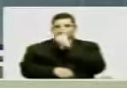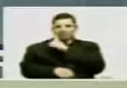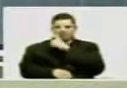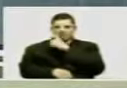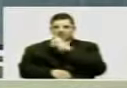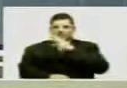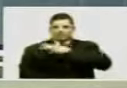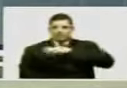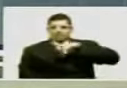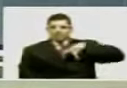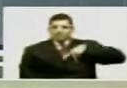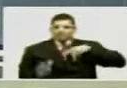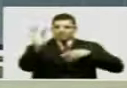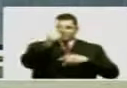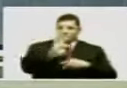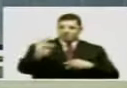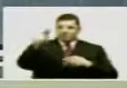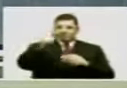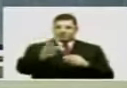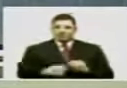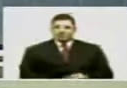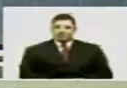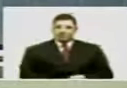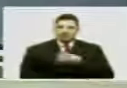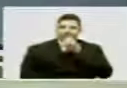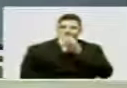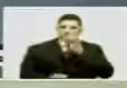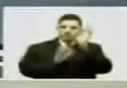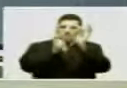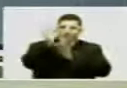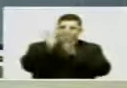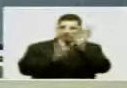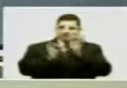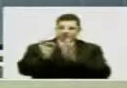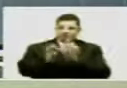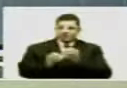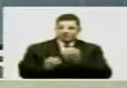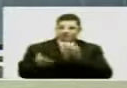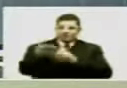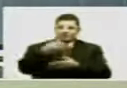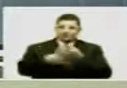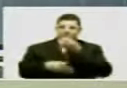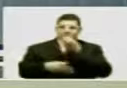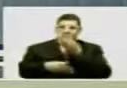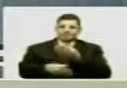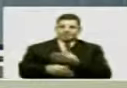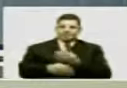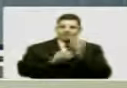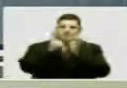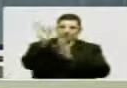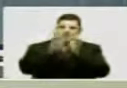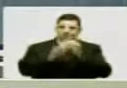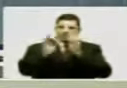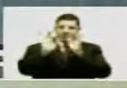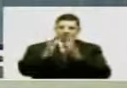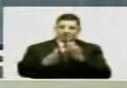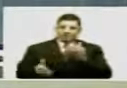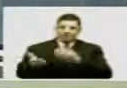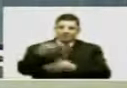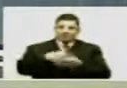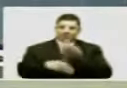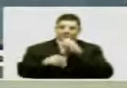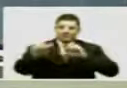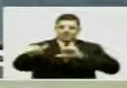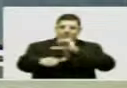ao Ministério Público Federal. O projeto não foi aprovado por unanimidade. O projeto foi aprovado com os